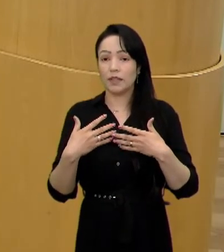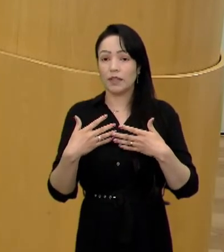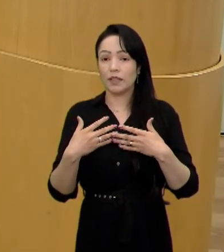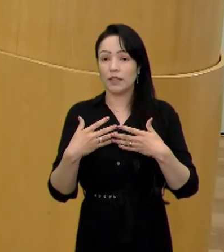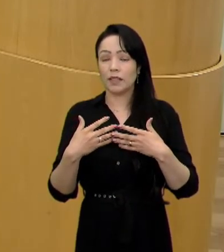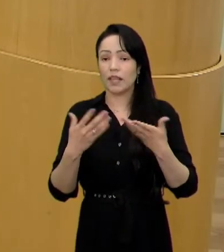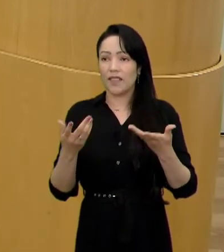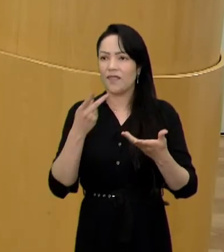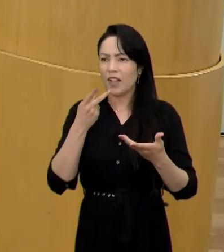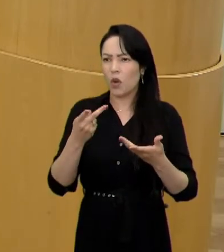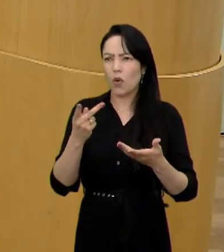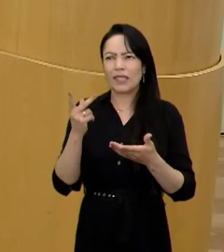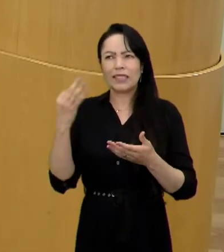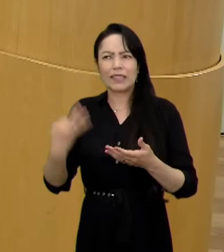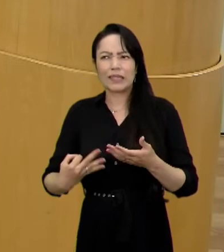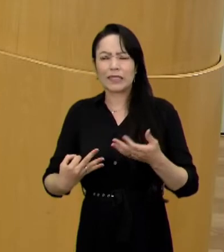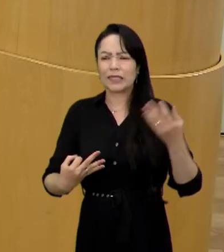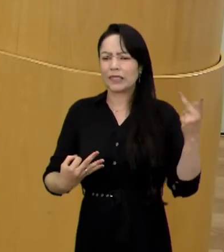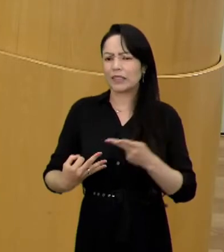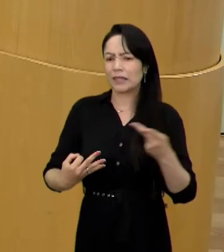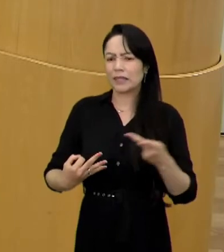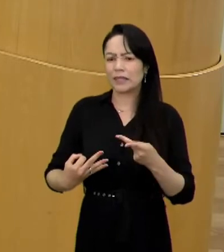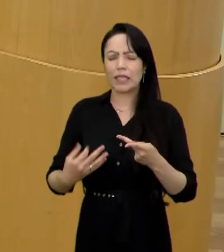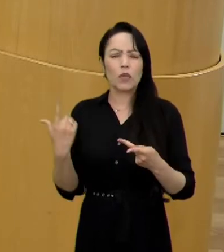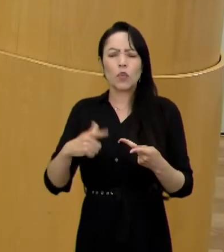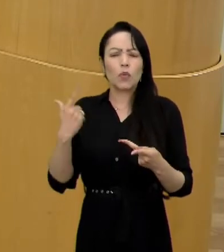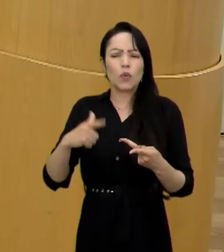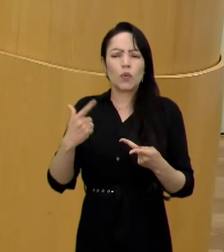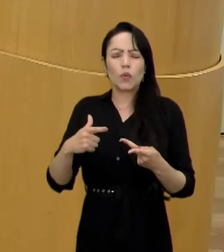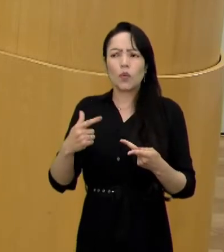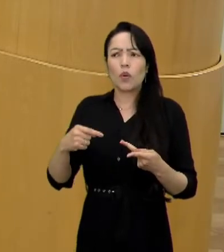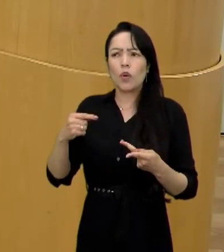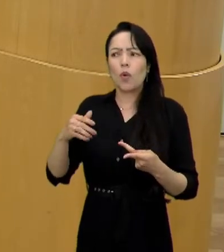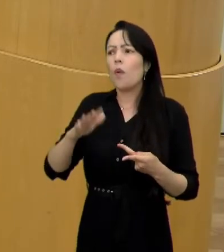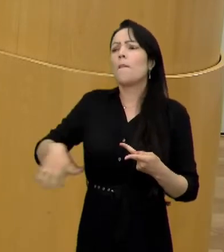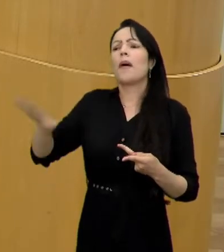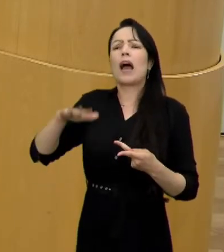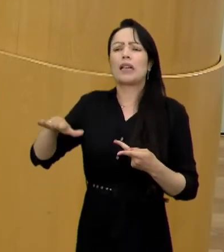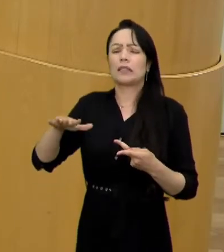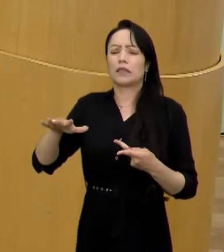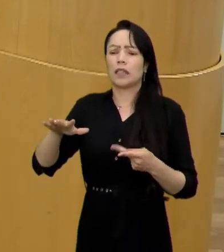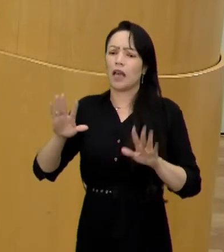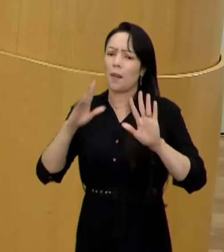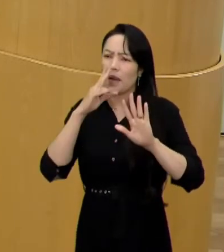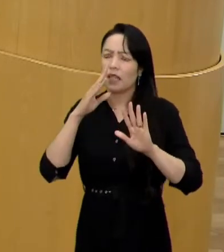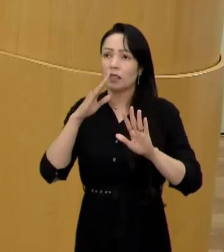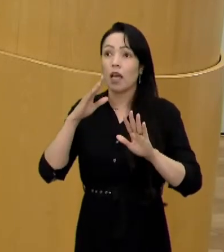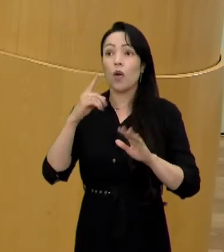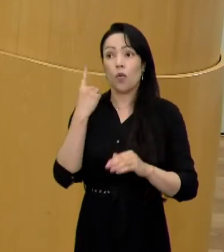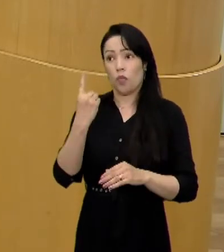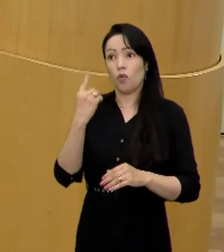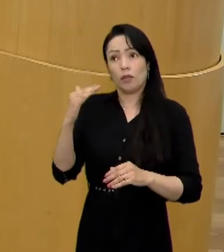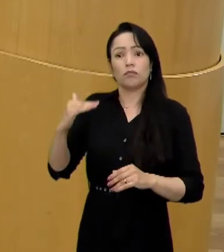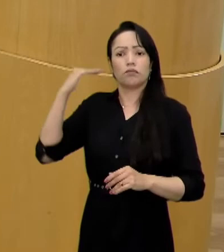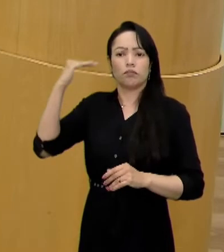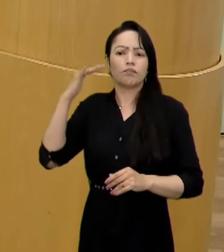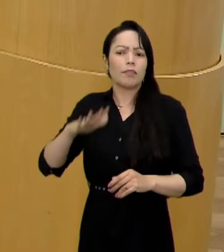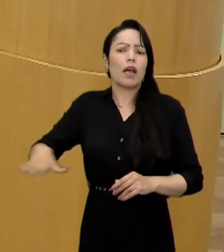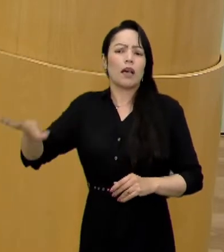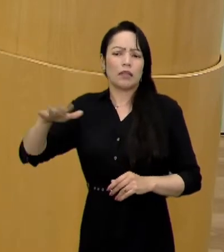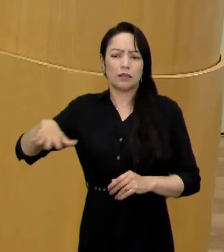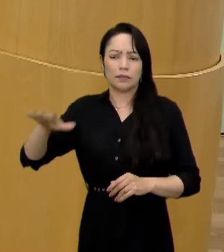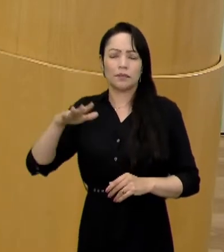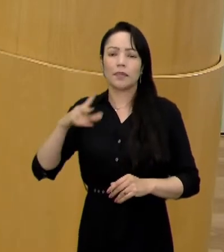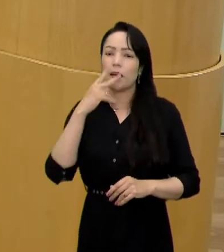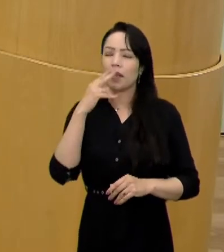de não existir o certo ou o errado, de um prevalecer, acaba prevalecendo, né? Mas isso é porque tem